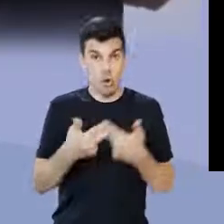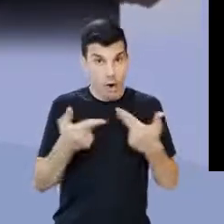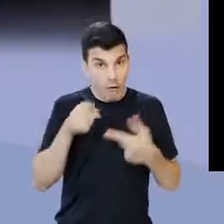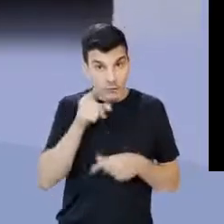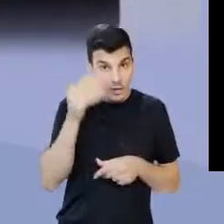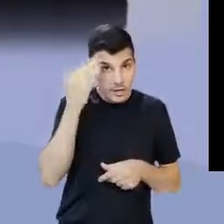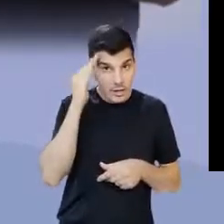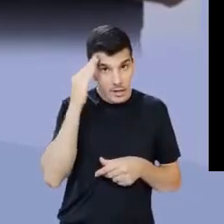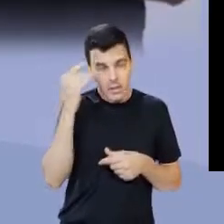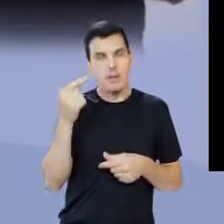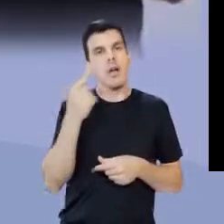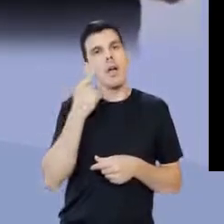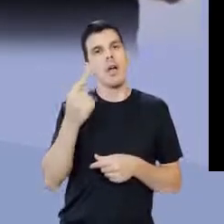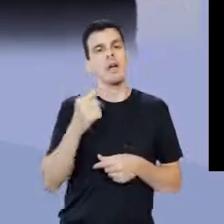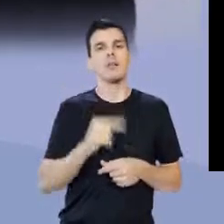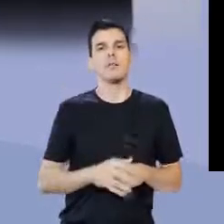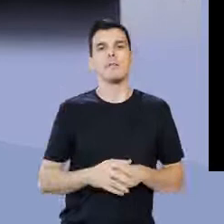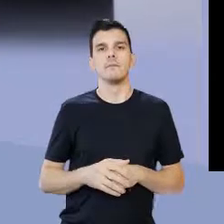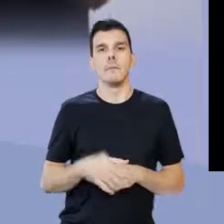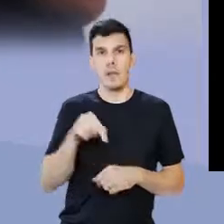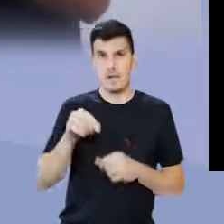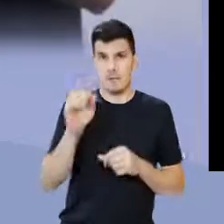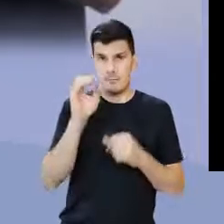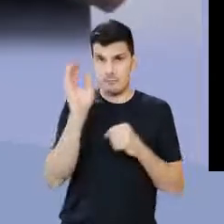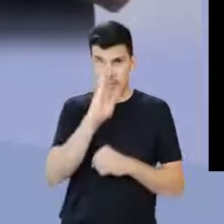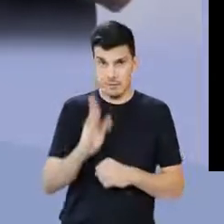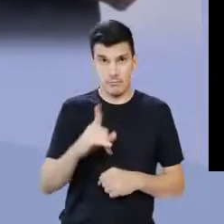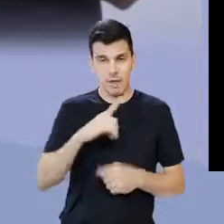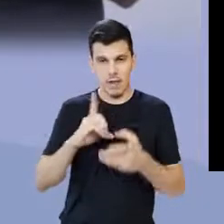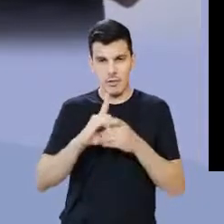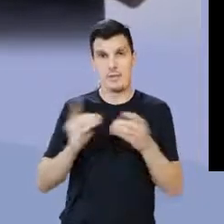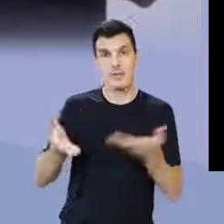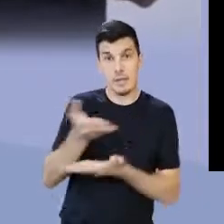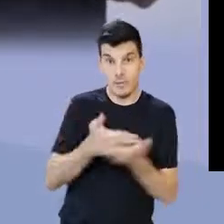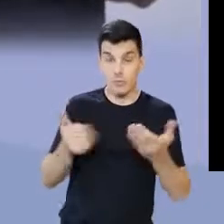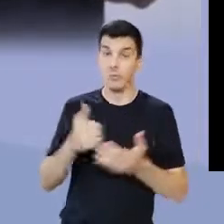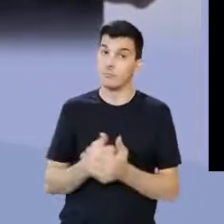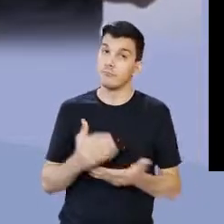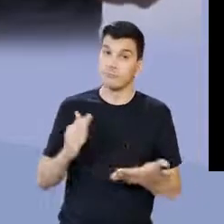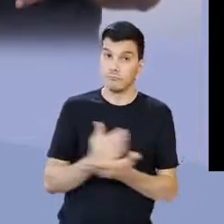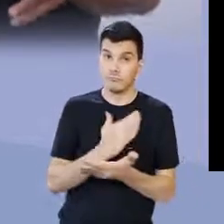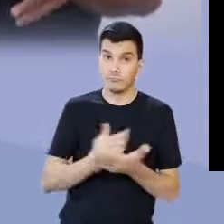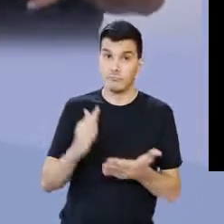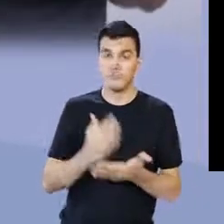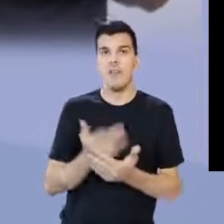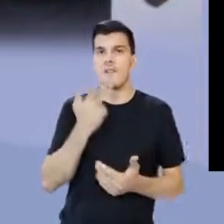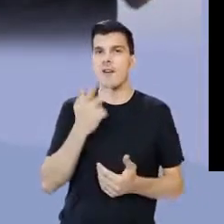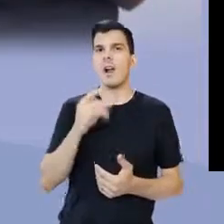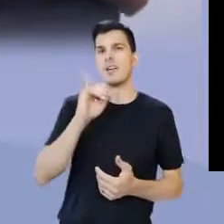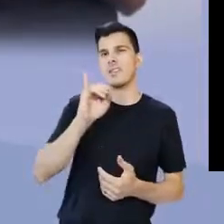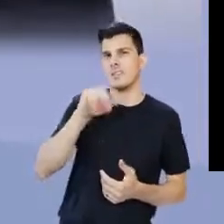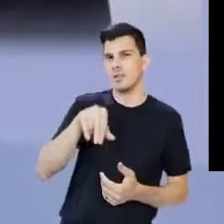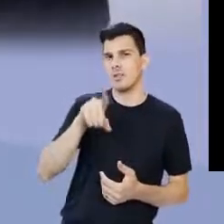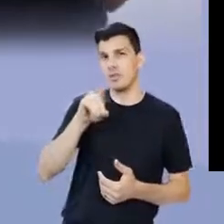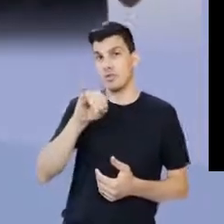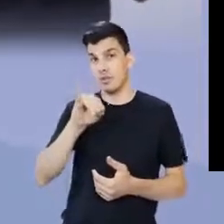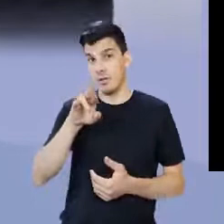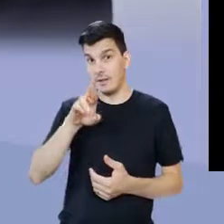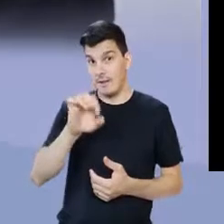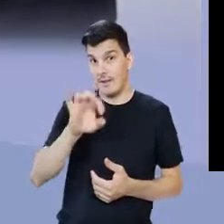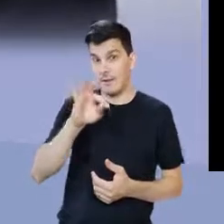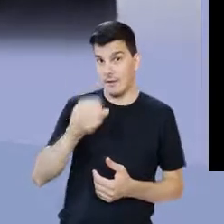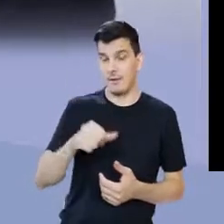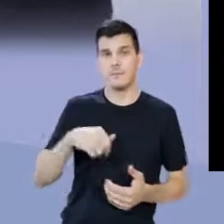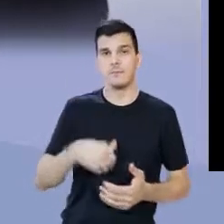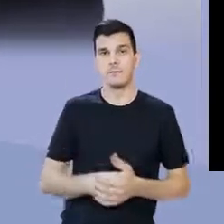você entenda, que é diferente do Brasil. No Brasil nós temos uma democracia, que alguns chamam de indireta. Eu vou te ensinar.